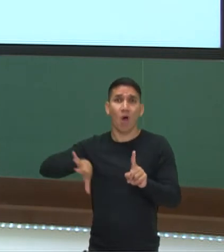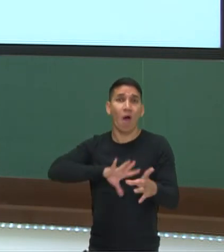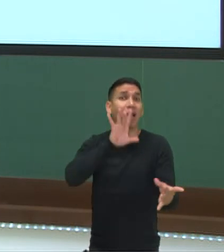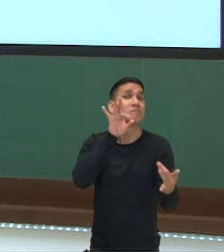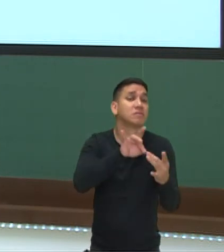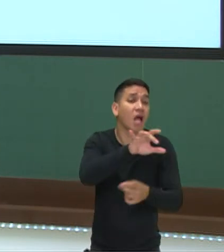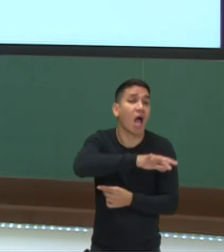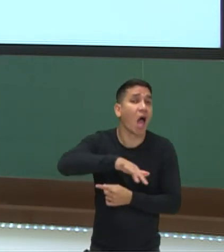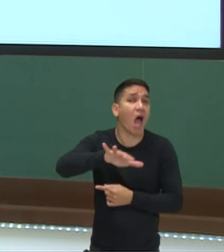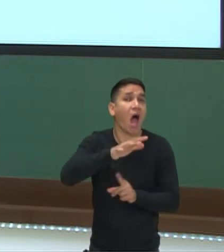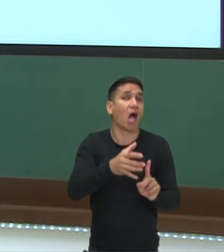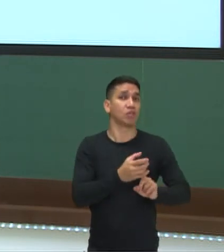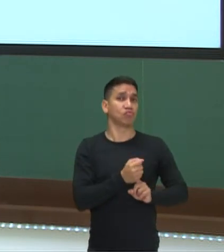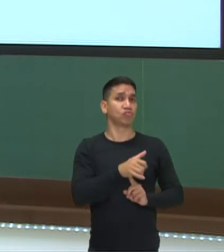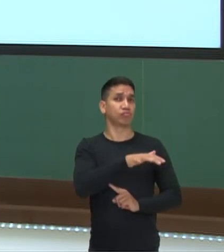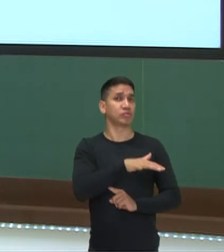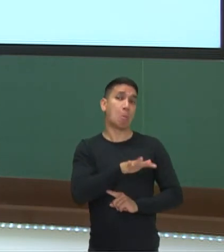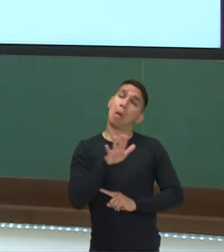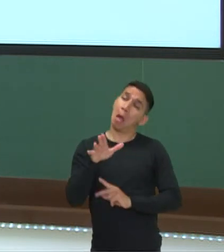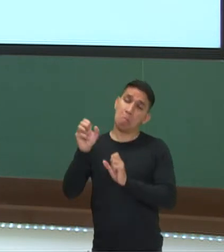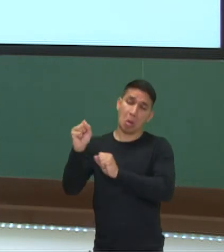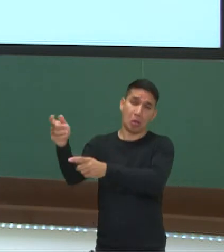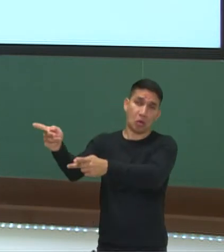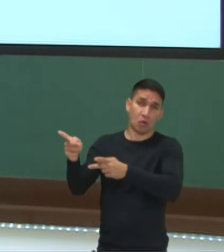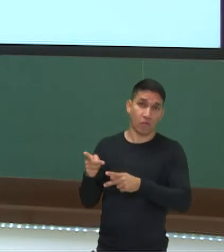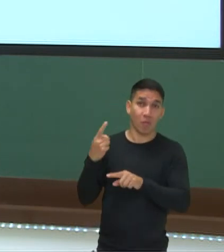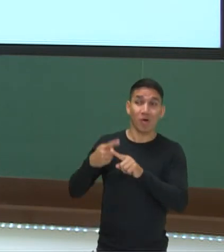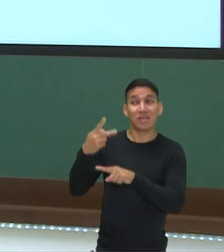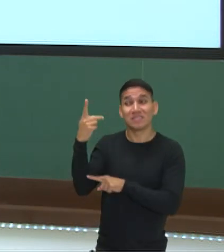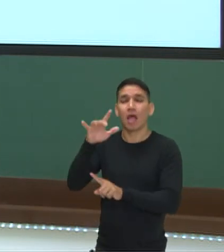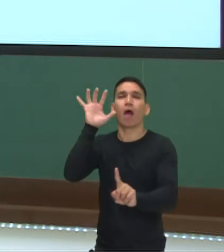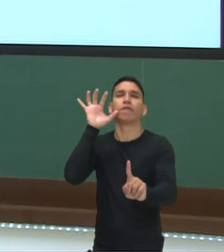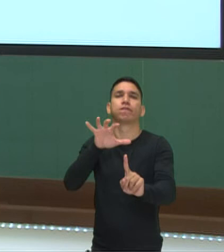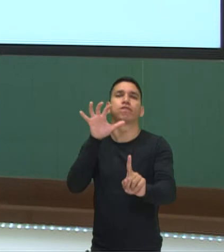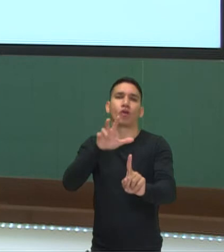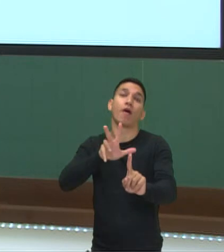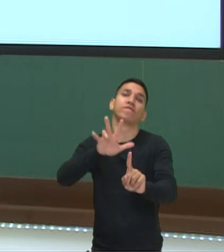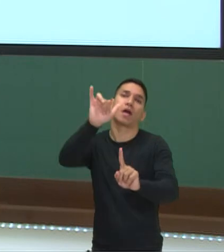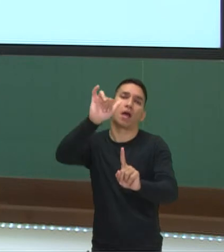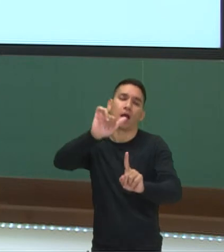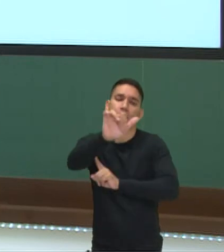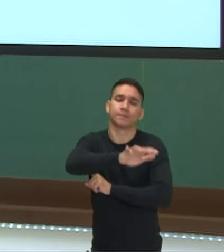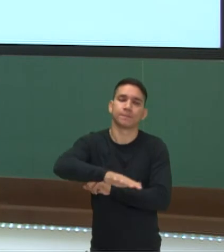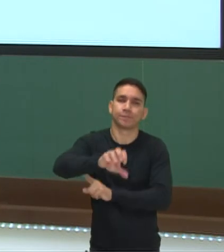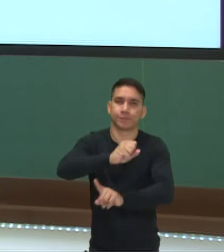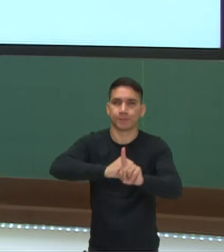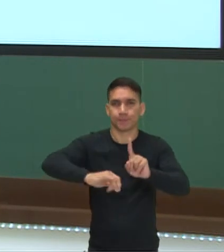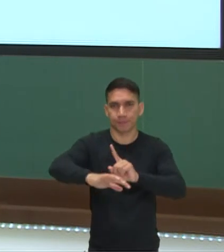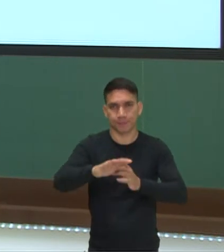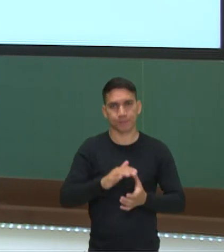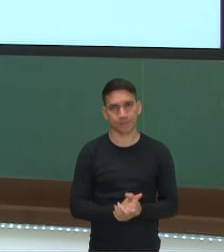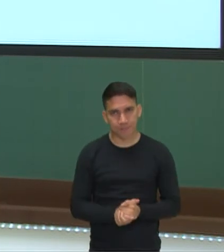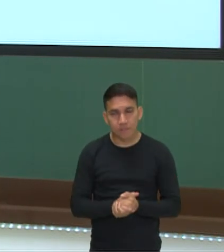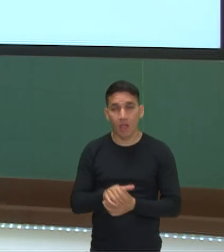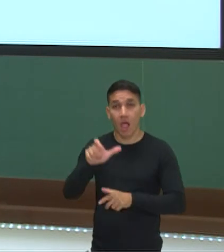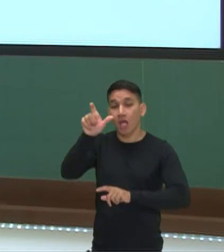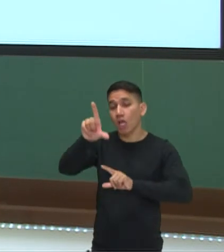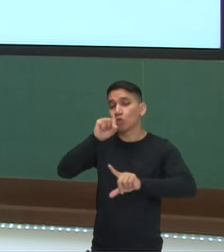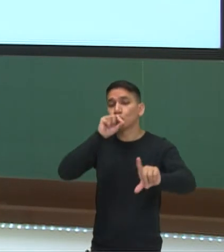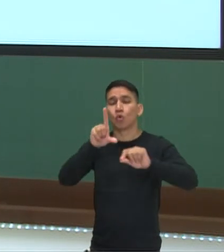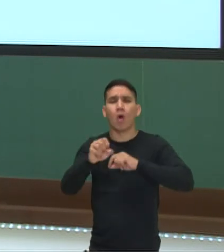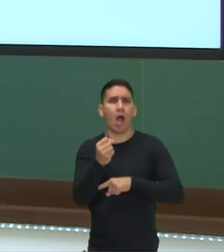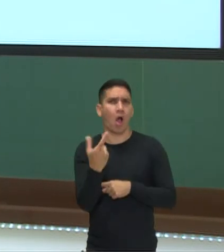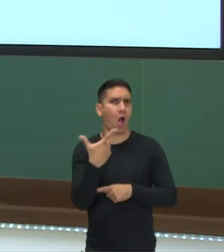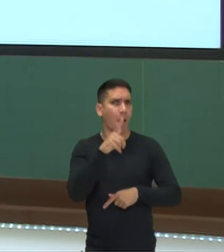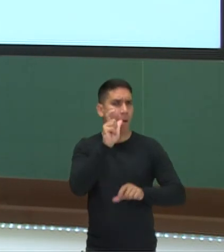no assunto, a se manifestar devido à sua influência na sociedade. A escolha de algumas palavras